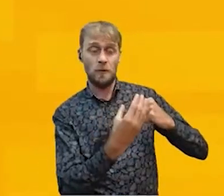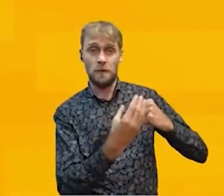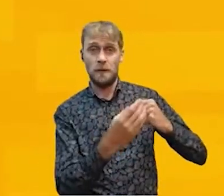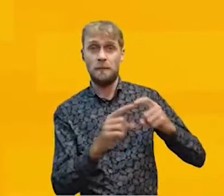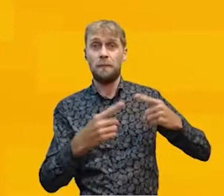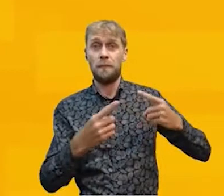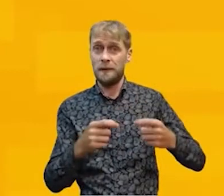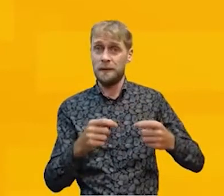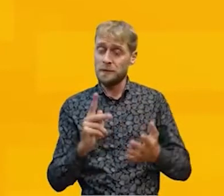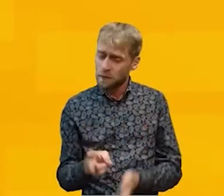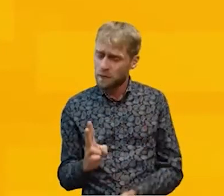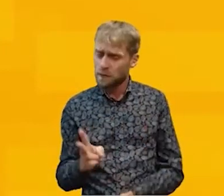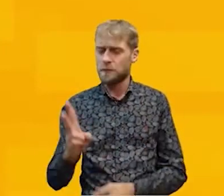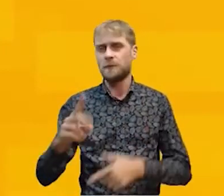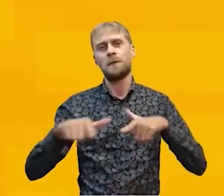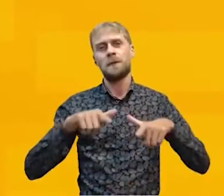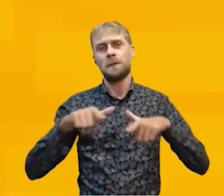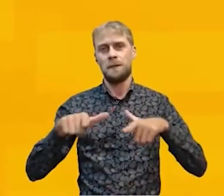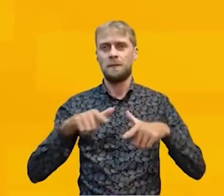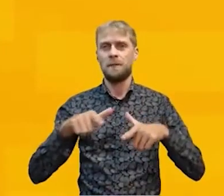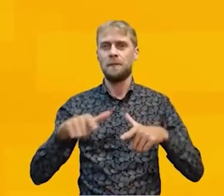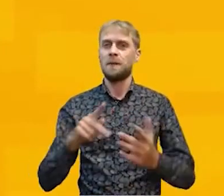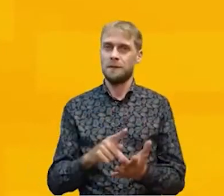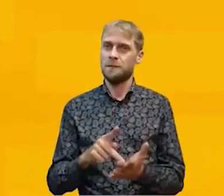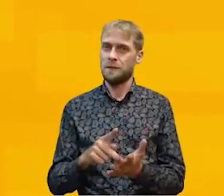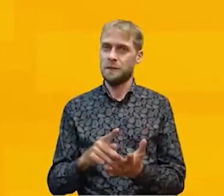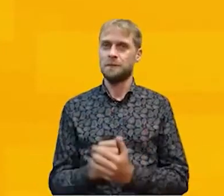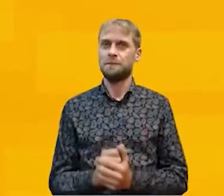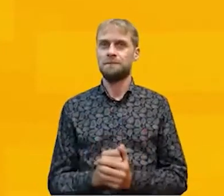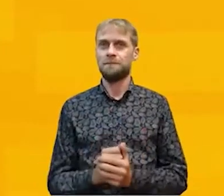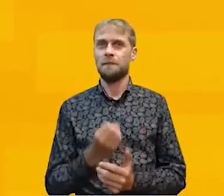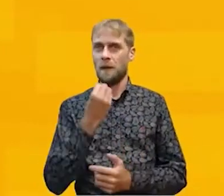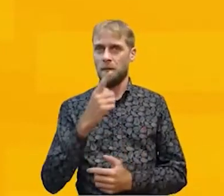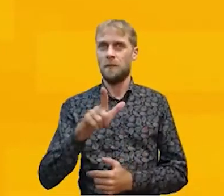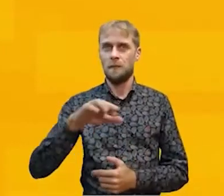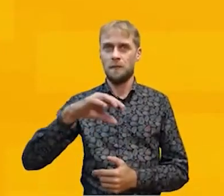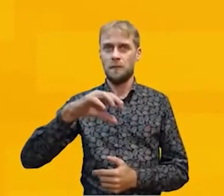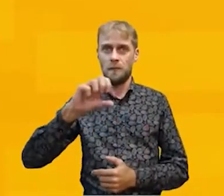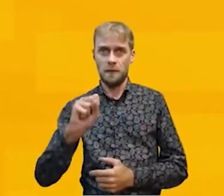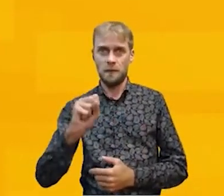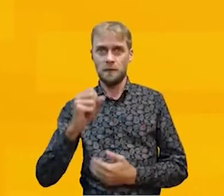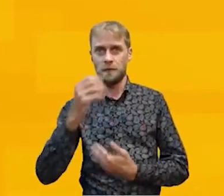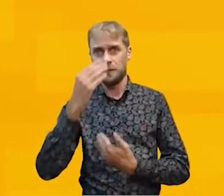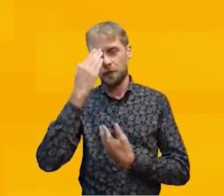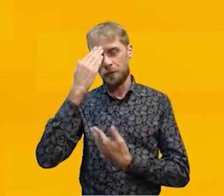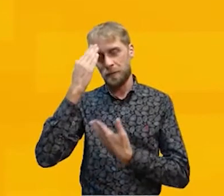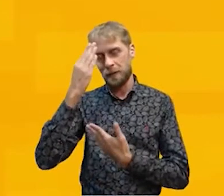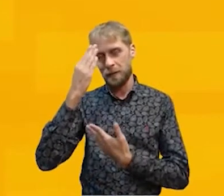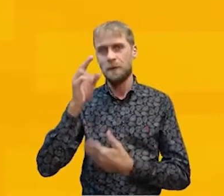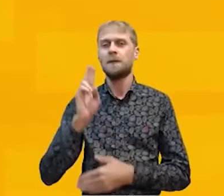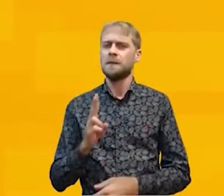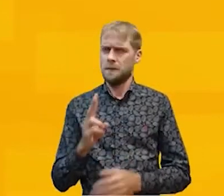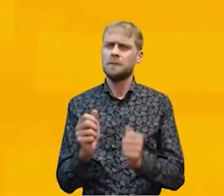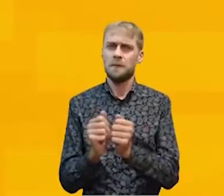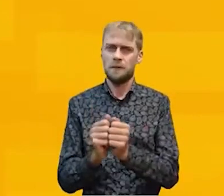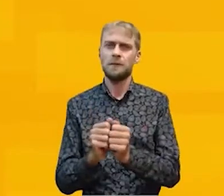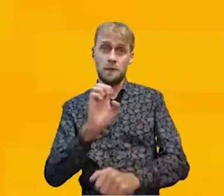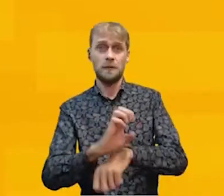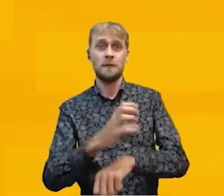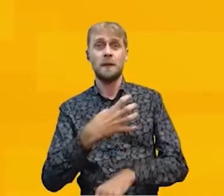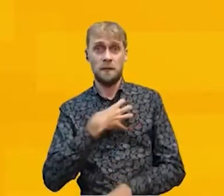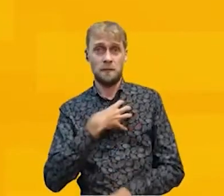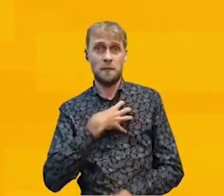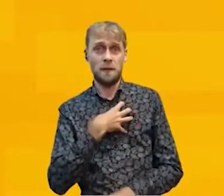nacional. Que bom, Lucas, viu? Muito obrigado. Você sempre foi um grande parceiro. O estado da Bahia é